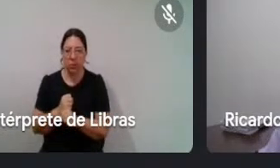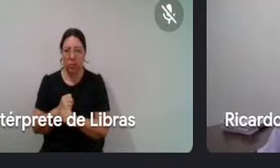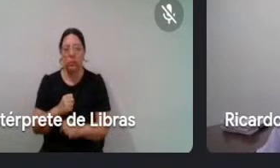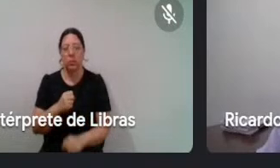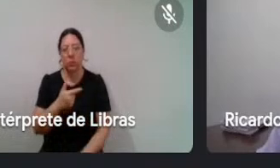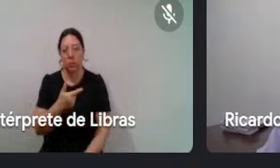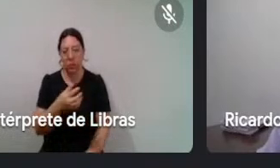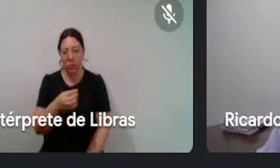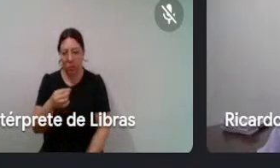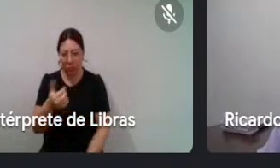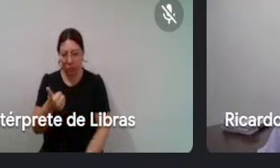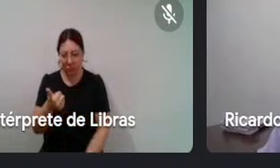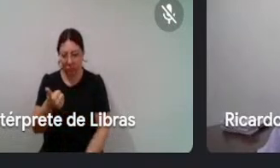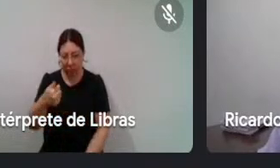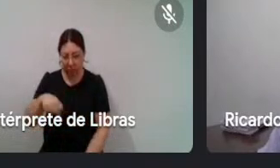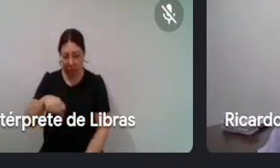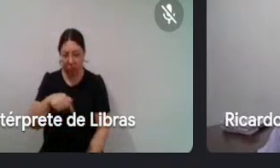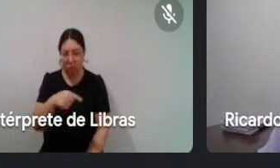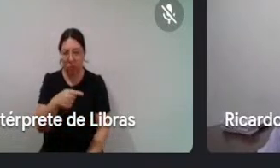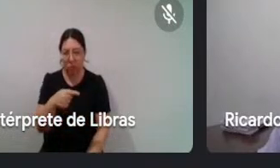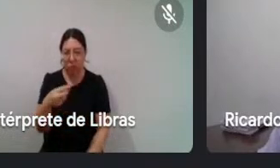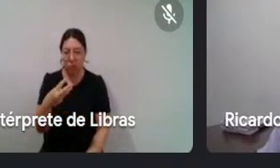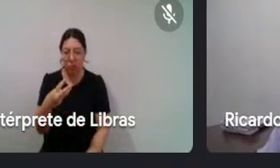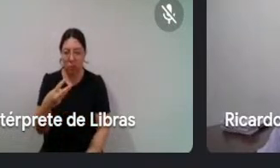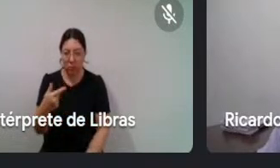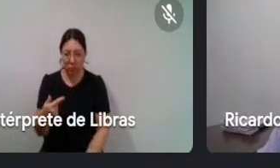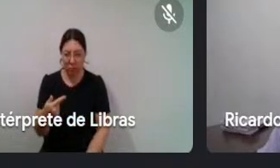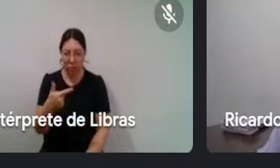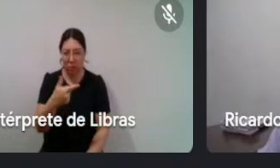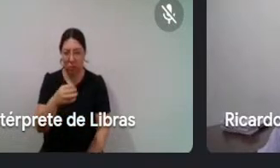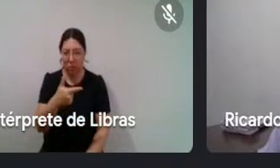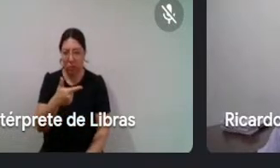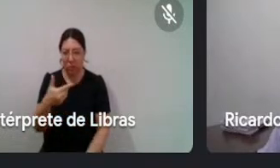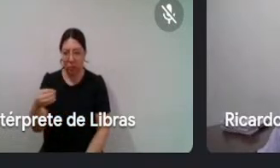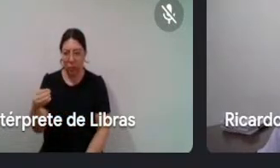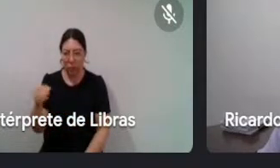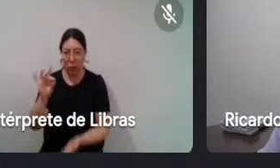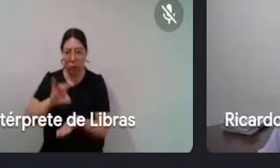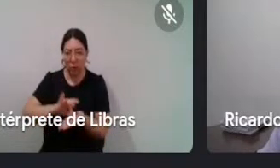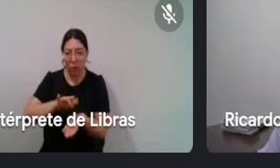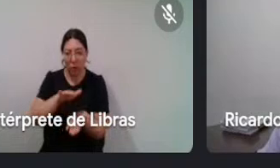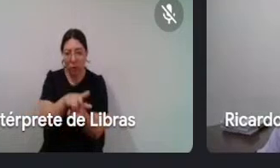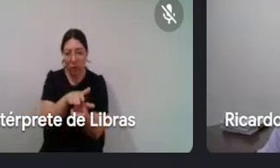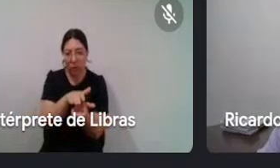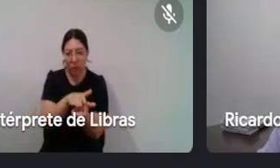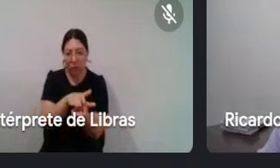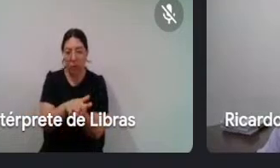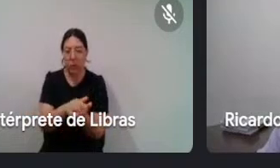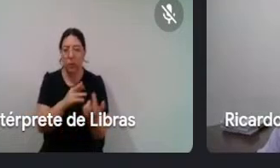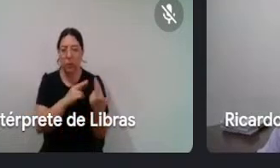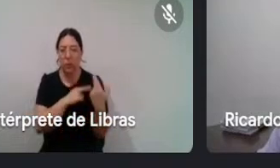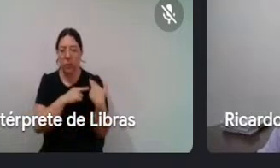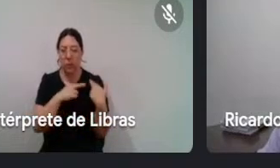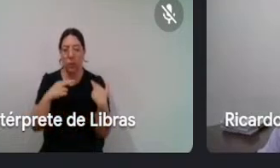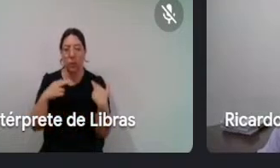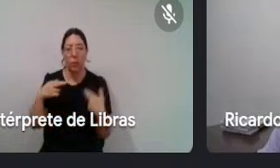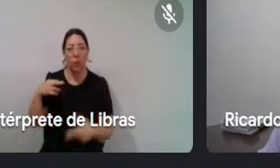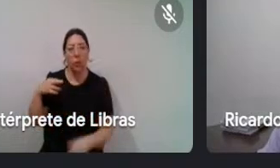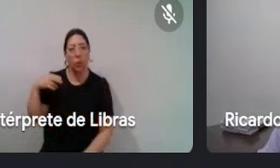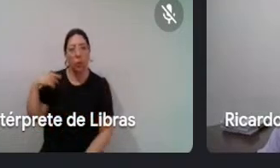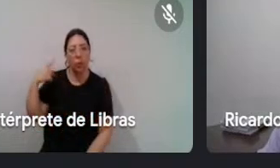0600-217, dígito 37.2020, origem Palmas. Relatoria do juiz Dr. José Márcio da Silveira e